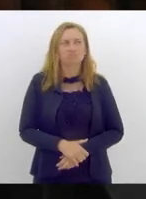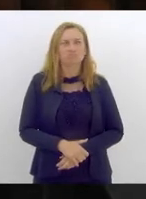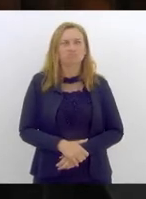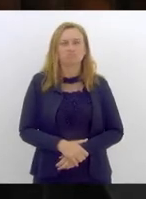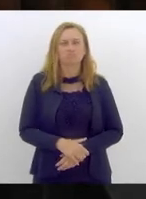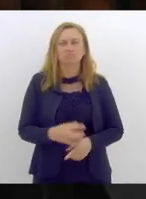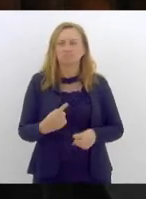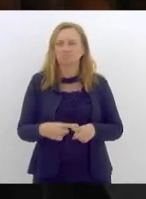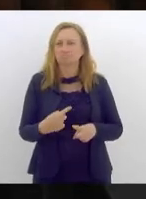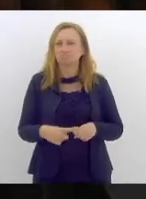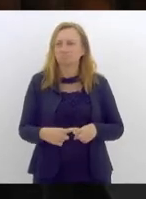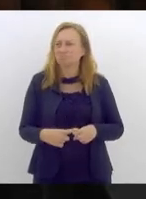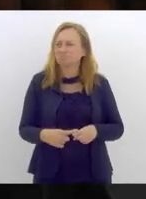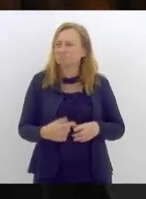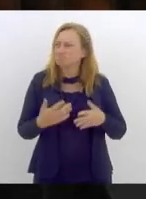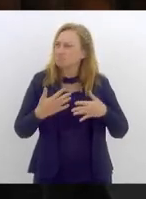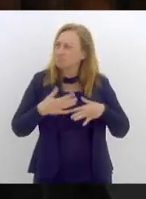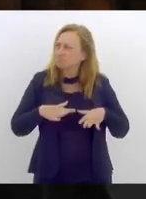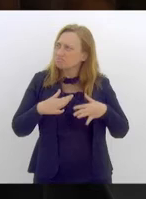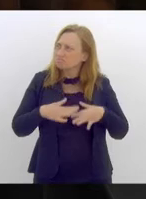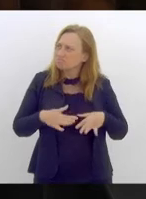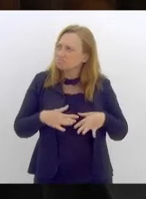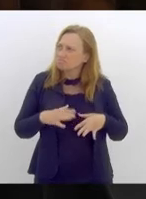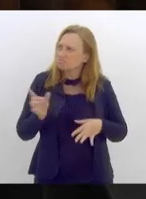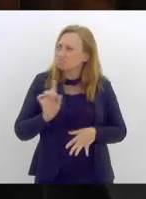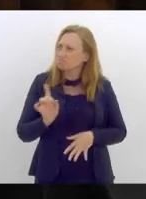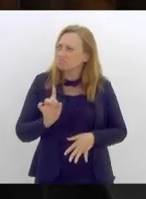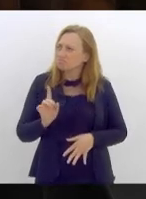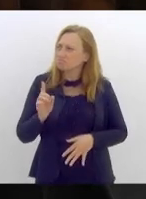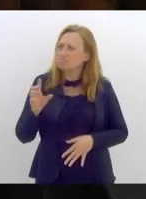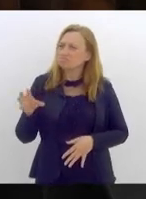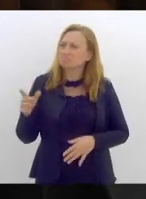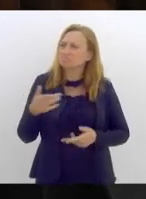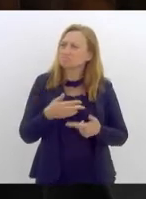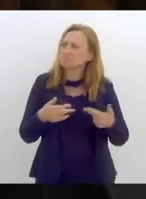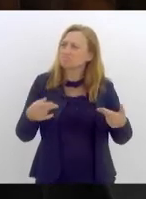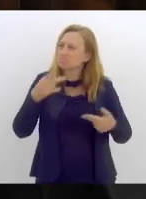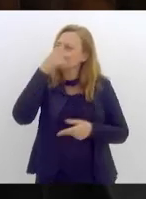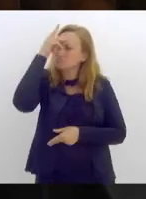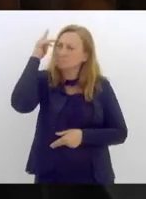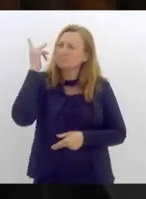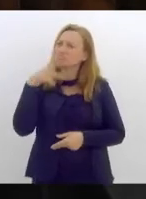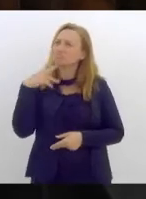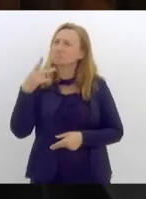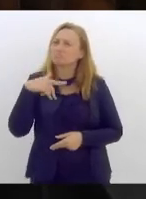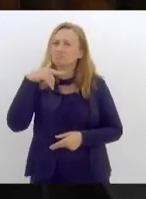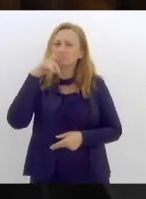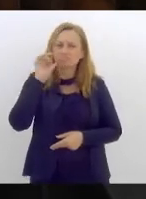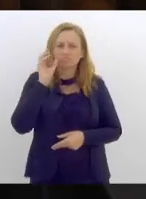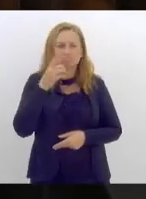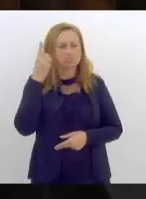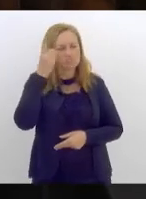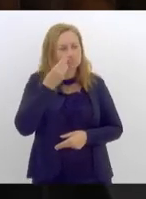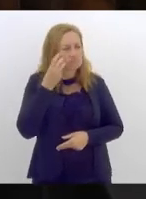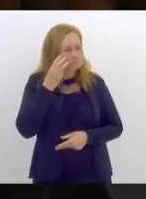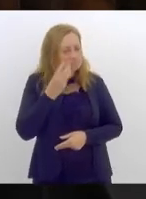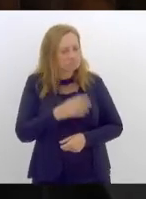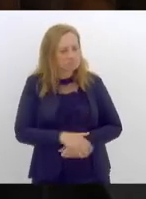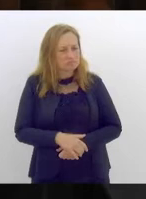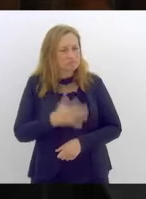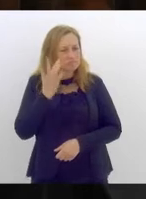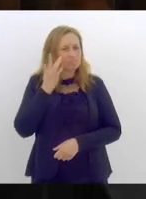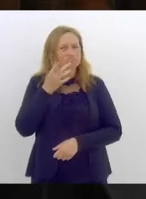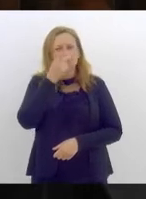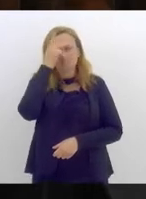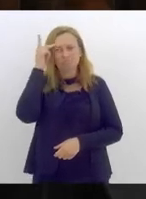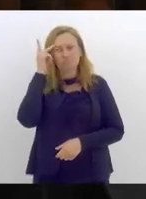Deputado Eleomar eu ouvi ontem de diversas pessoas Deputado valdeck e achei que